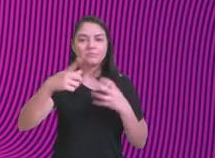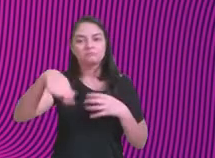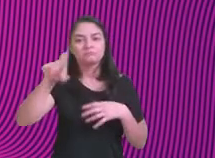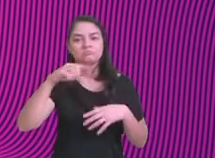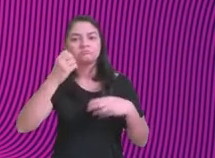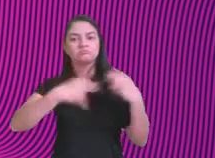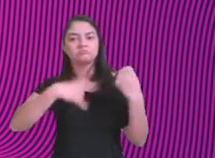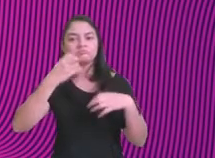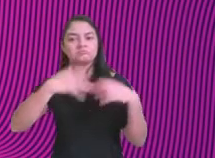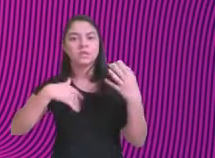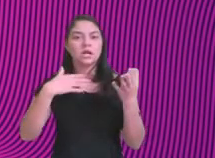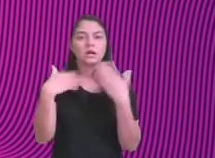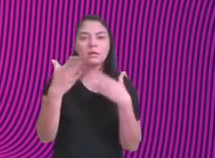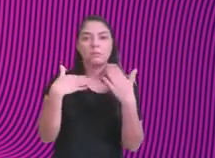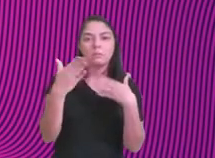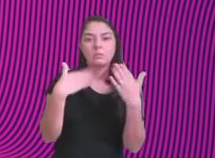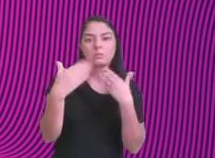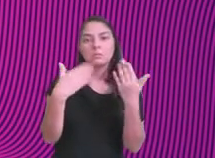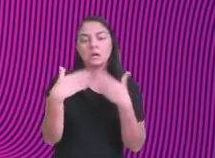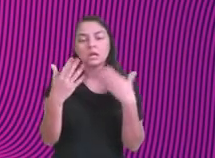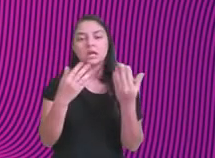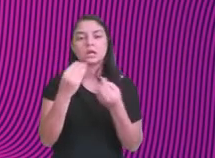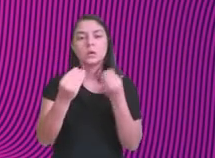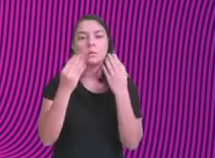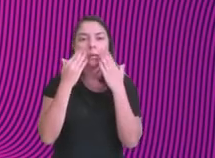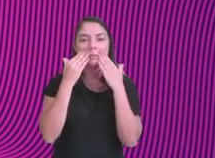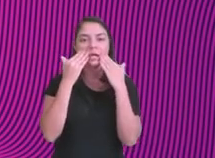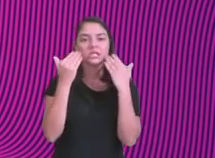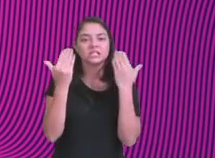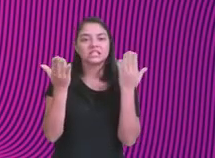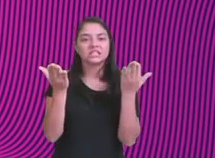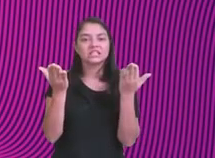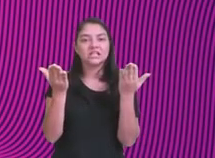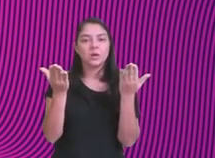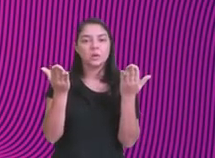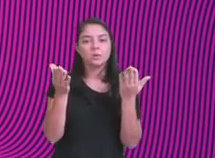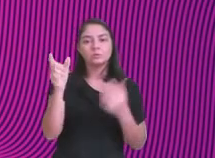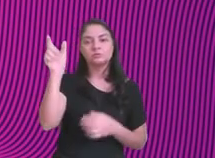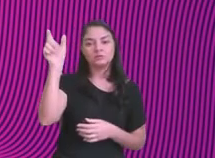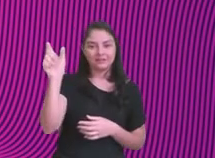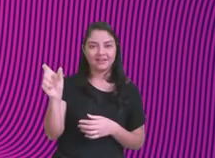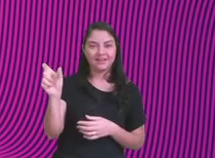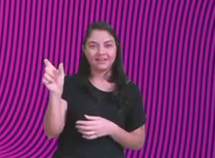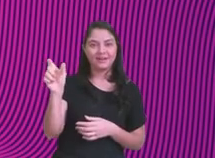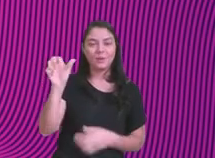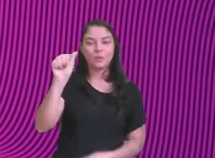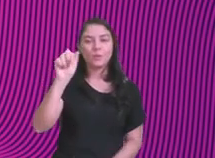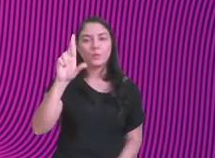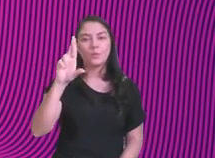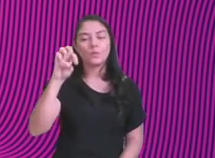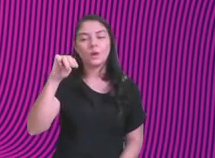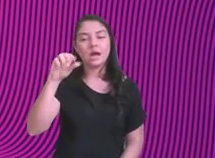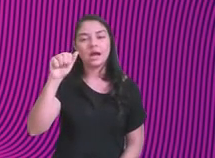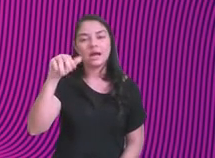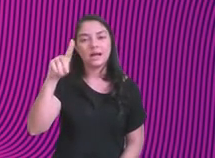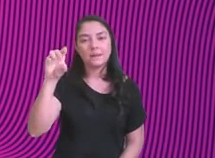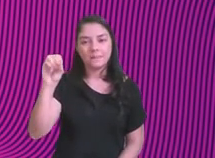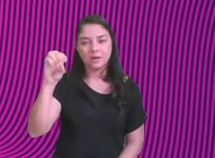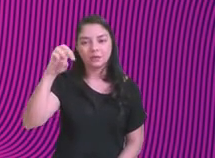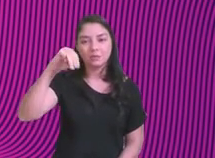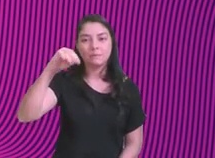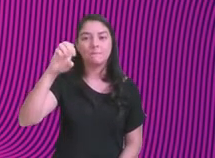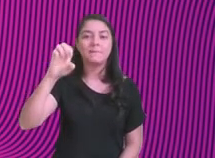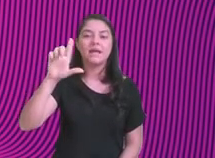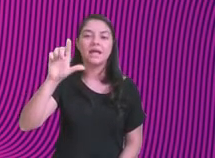sobre essa apresentação feita pelo Armando Melani, né?